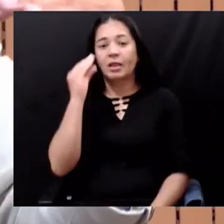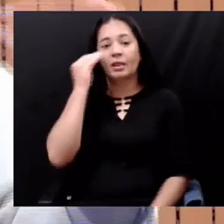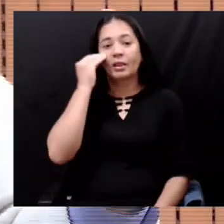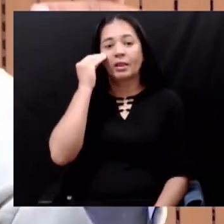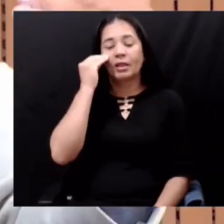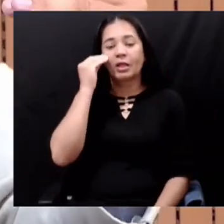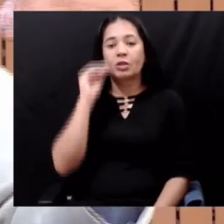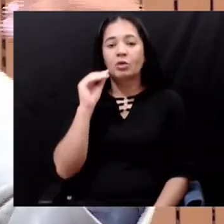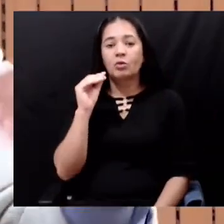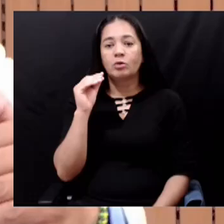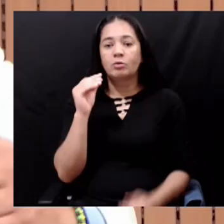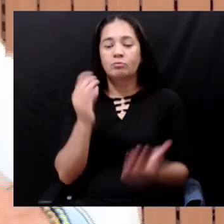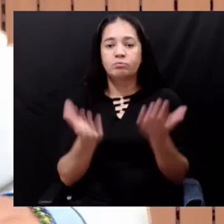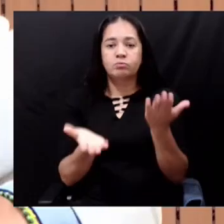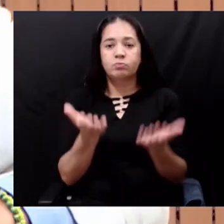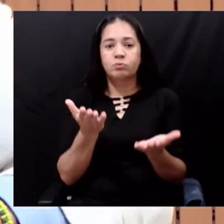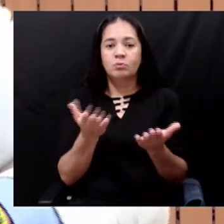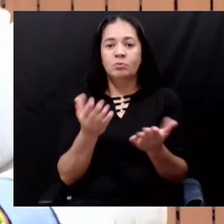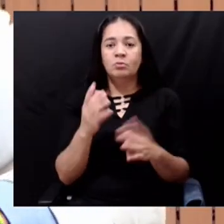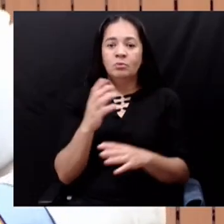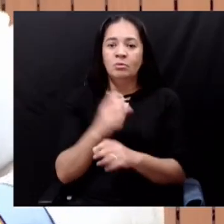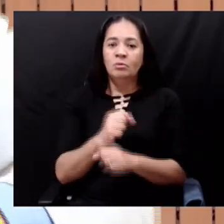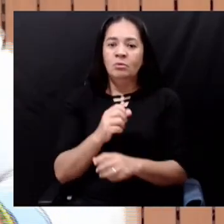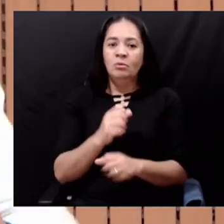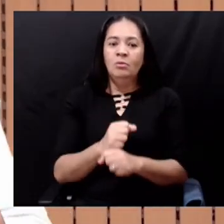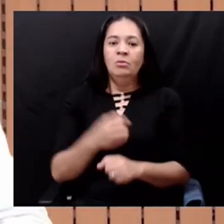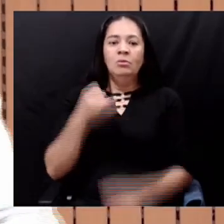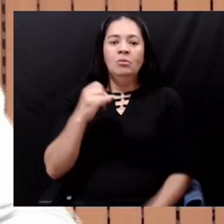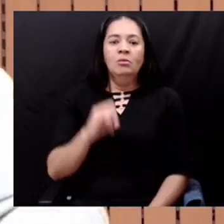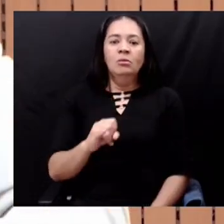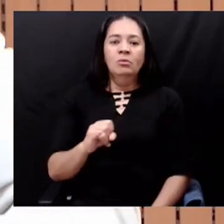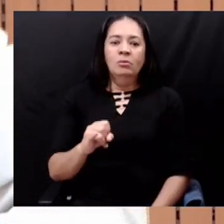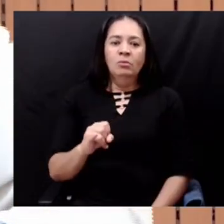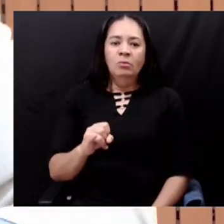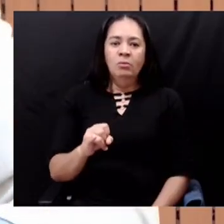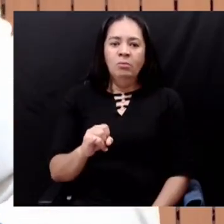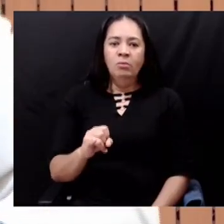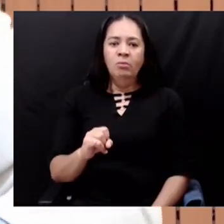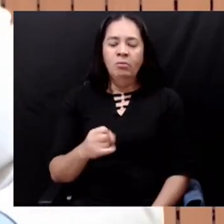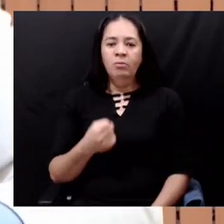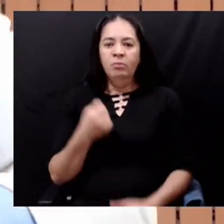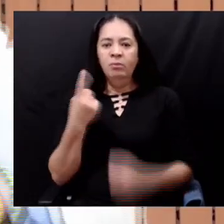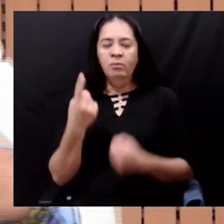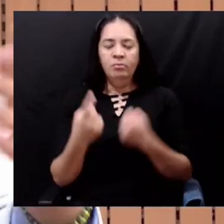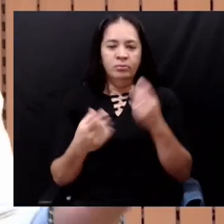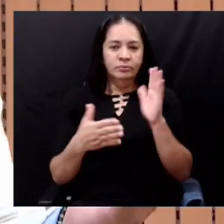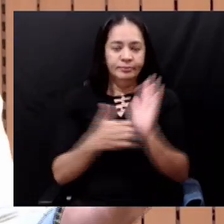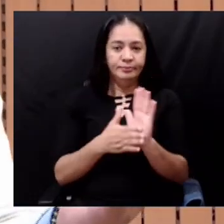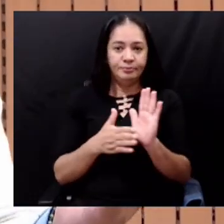nós calculamos que se alguma proposta chega com